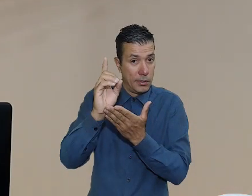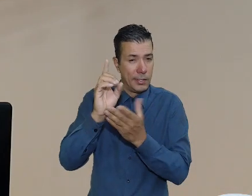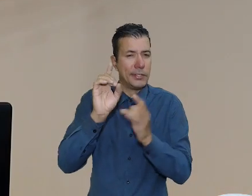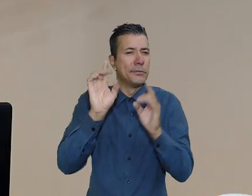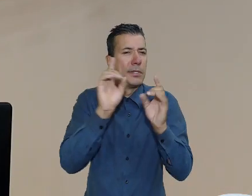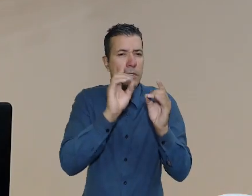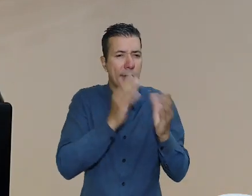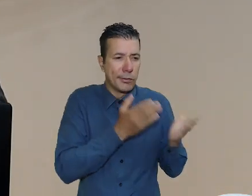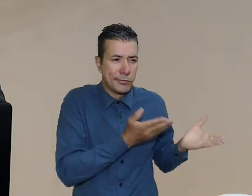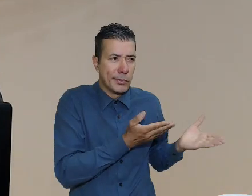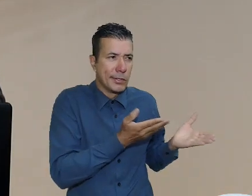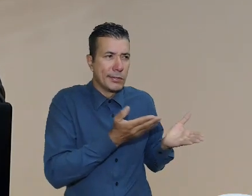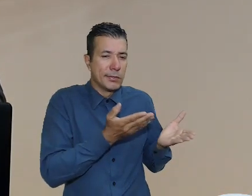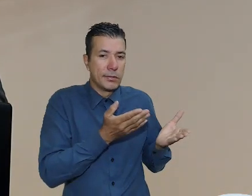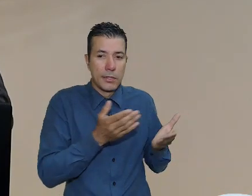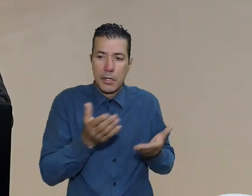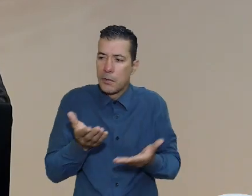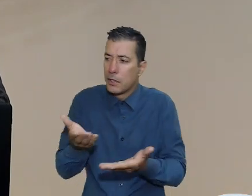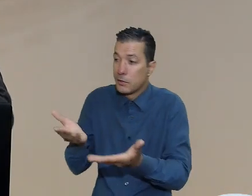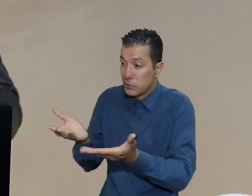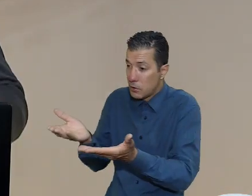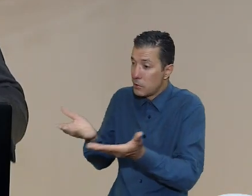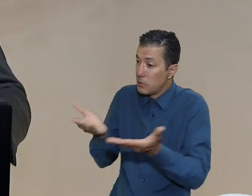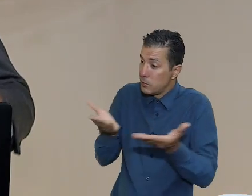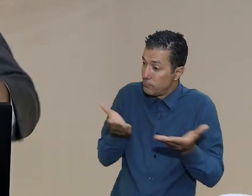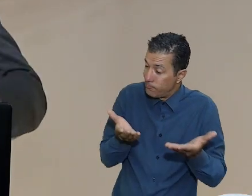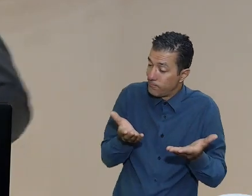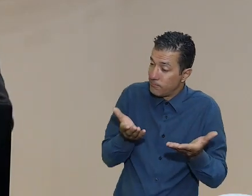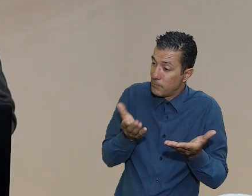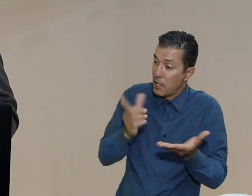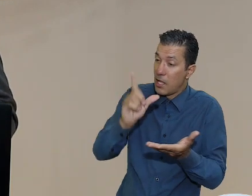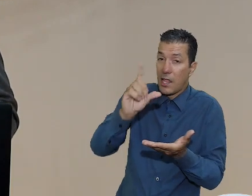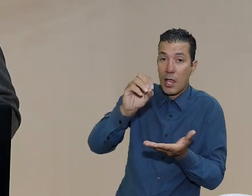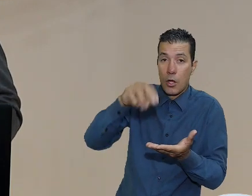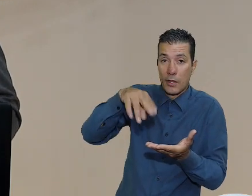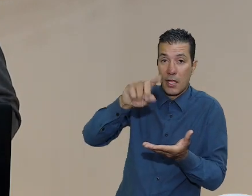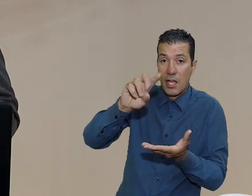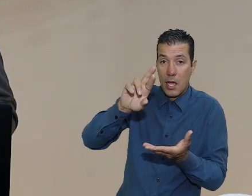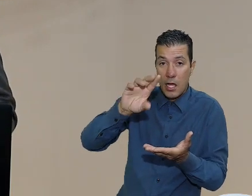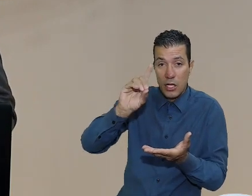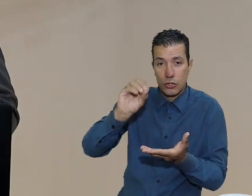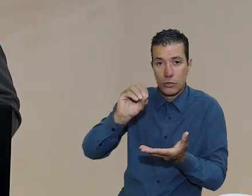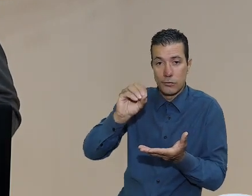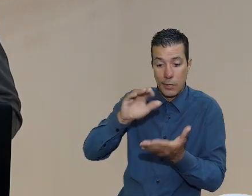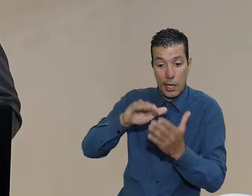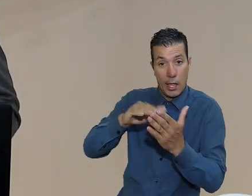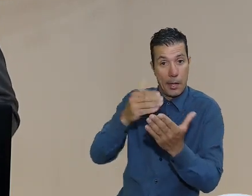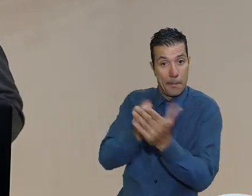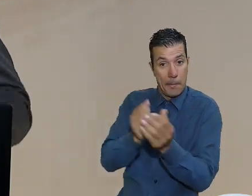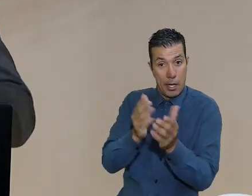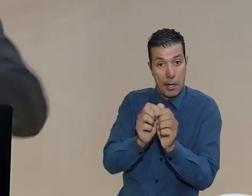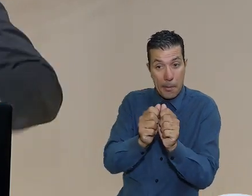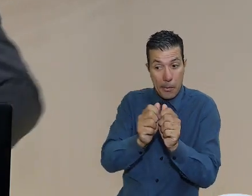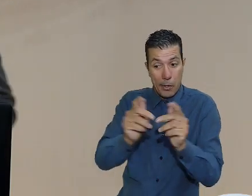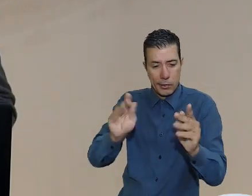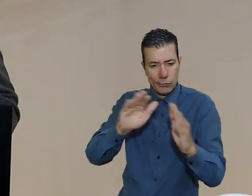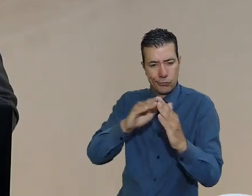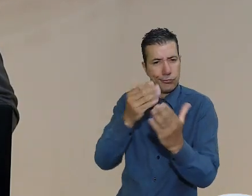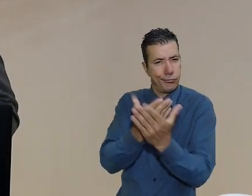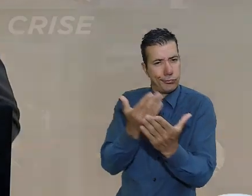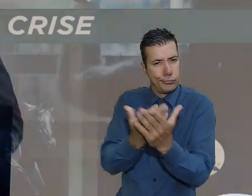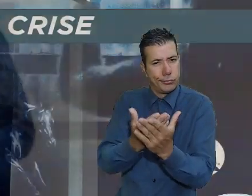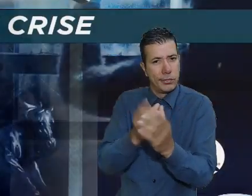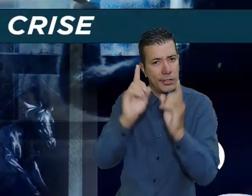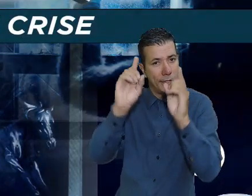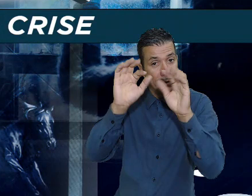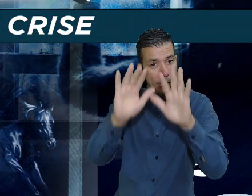muito especial, o pastor Leonardo Martins, para continuar os nossos estudos com o livro do Apocalipse. Que Deus abençoe a todos